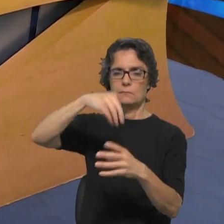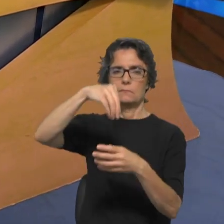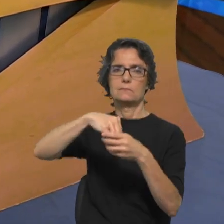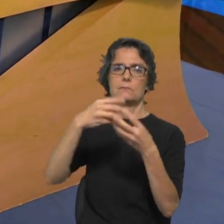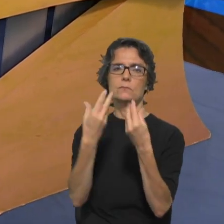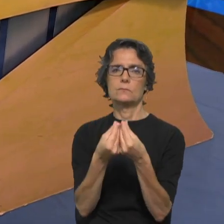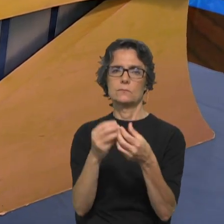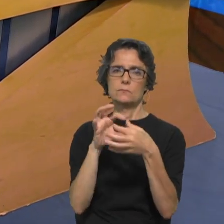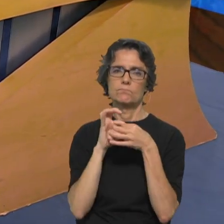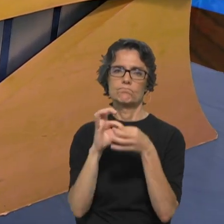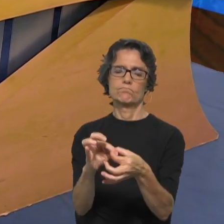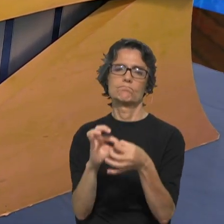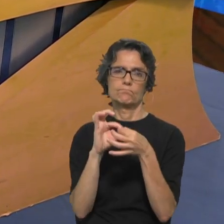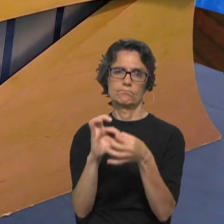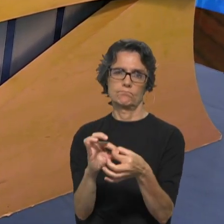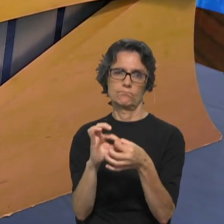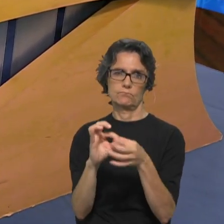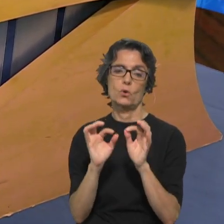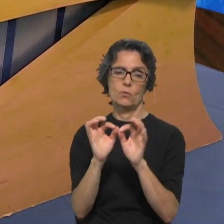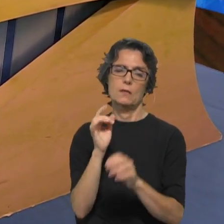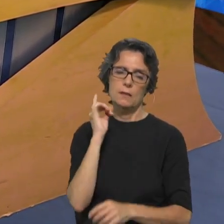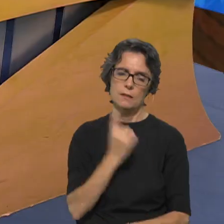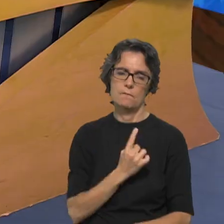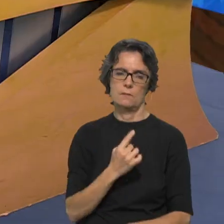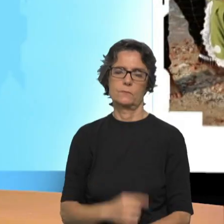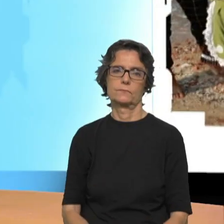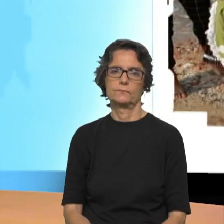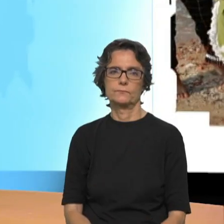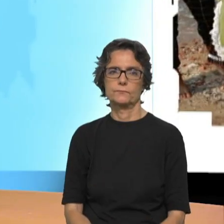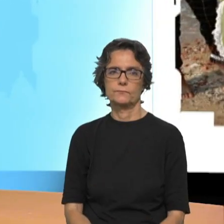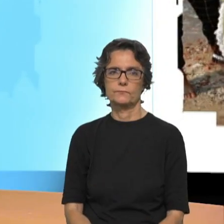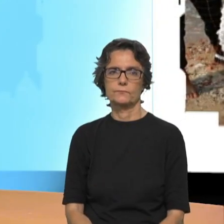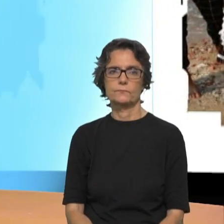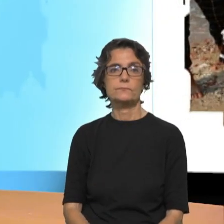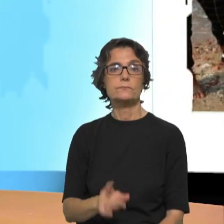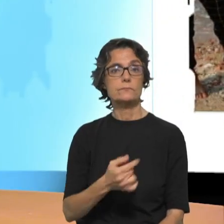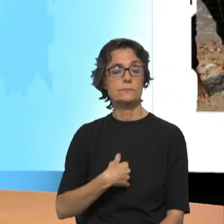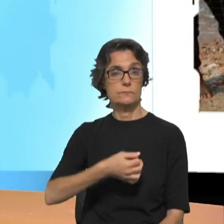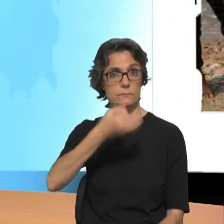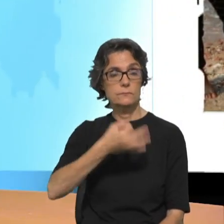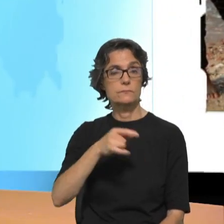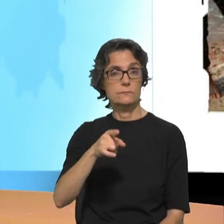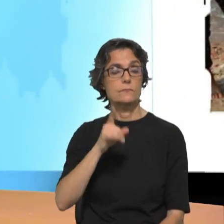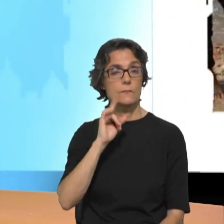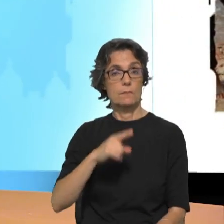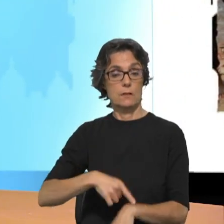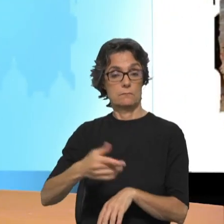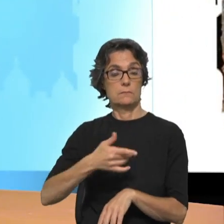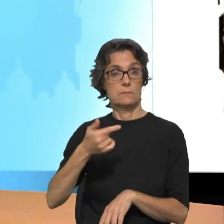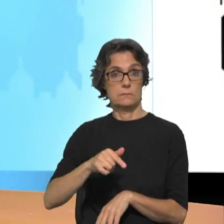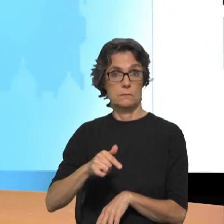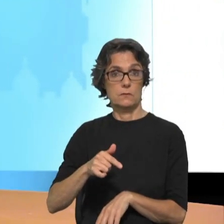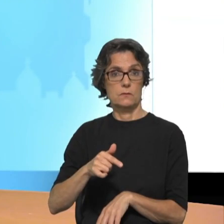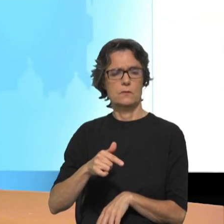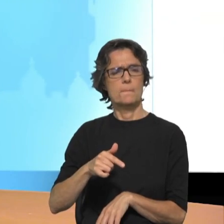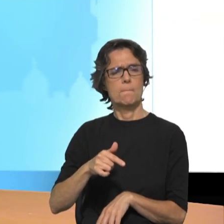há que... E ele perguntar, porque acredito que possa ser também inspirador para o tempo de hoje, em que